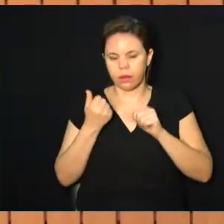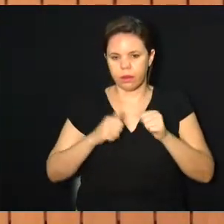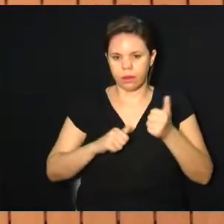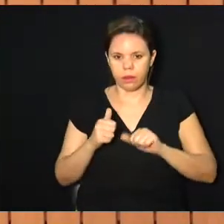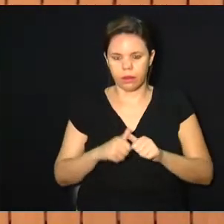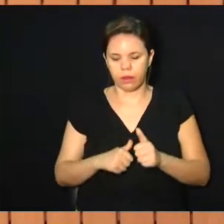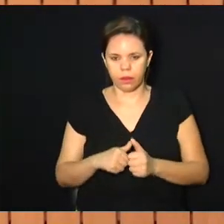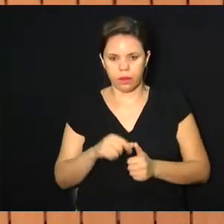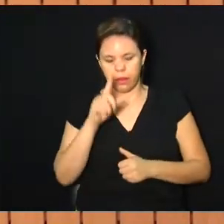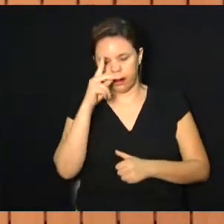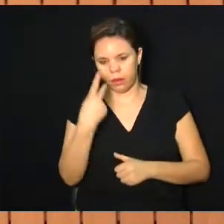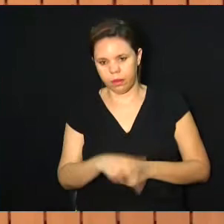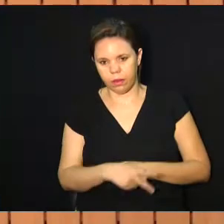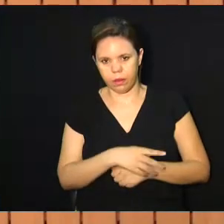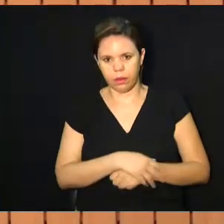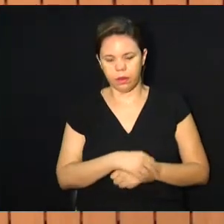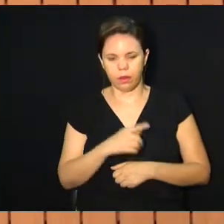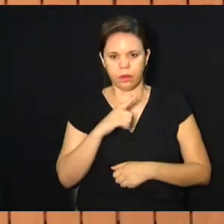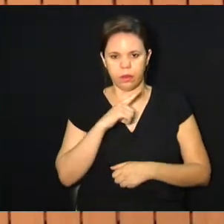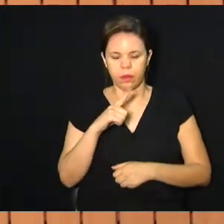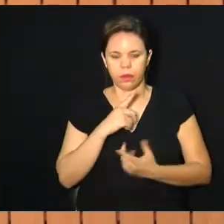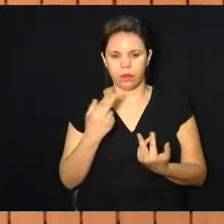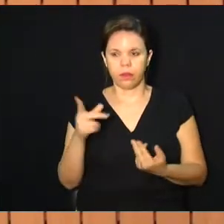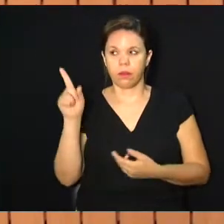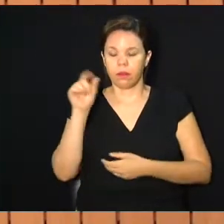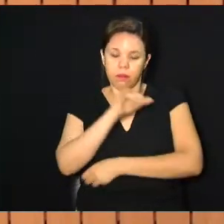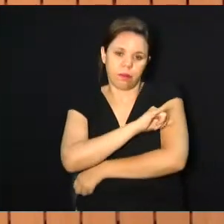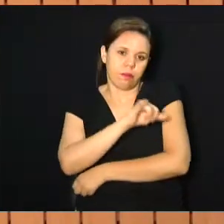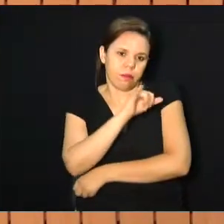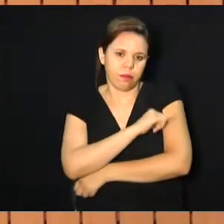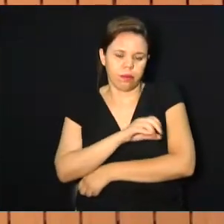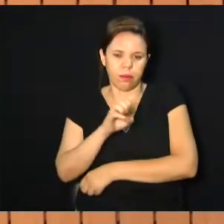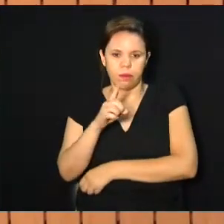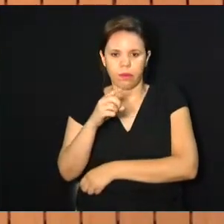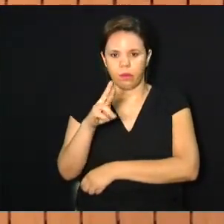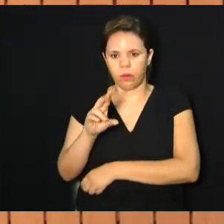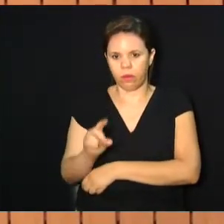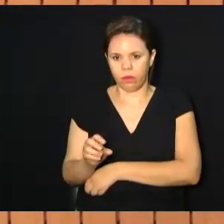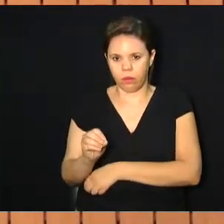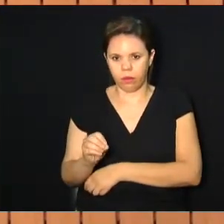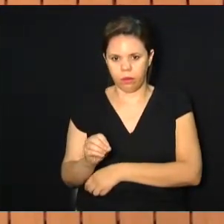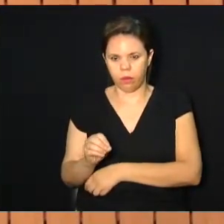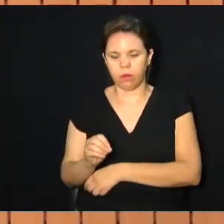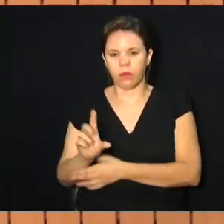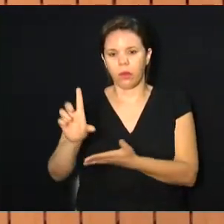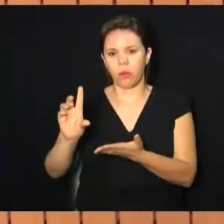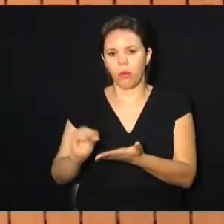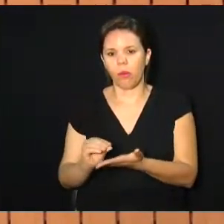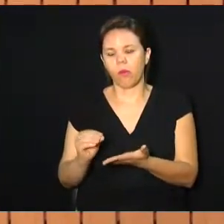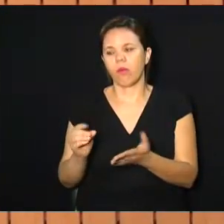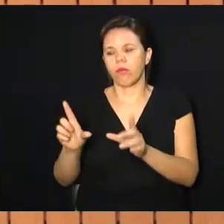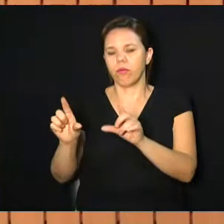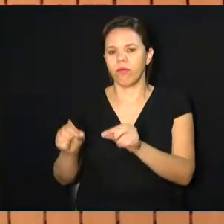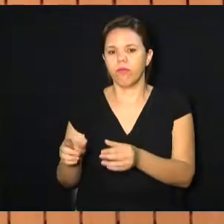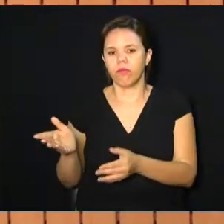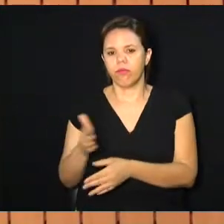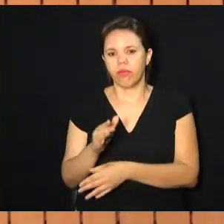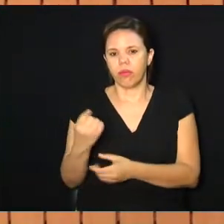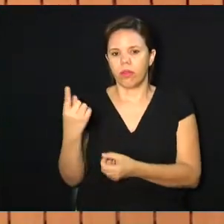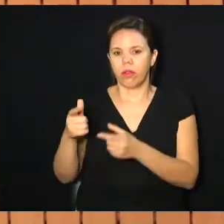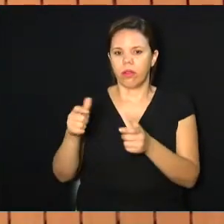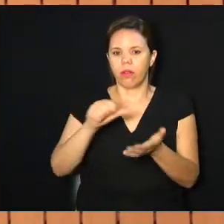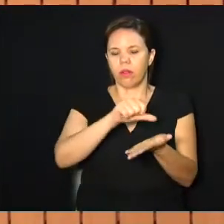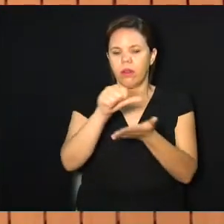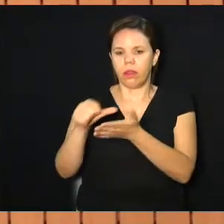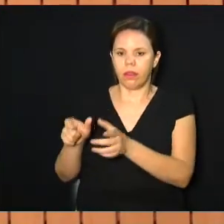né, do mandato dele. A gente teve o caso no Rio de que o Eduardo Paes fez cortes bem agressivos de linhas, que nem cabe avaliar se